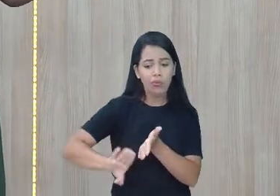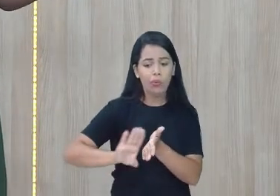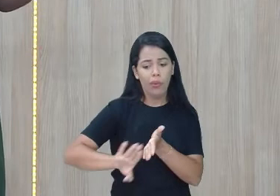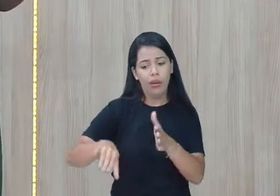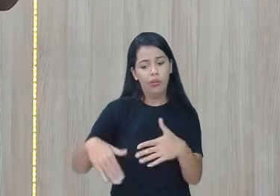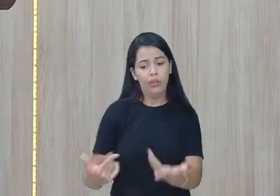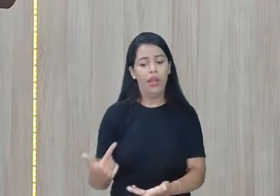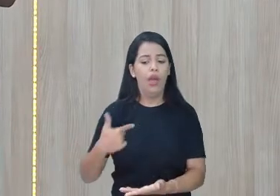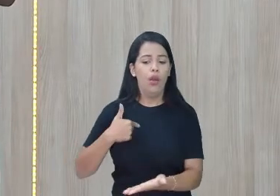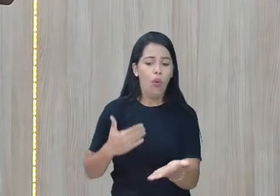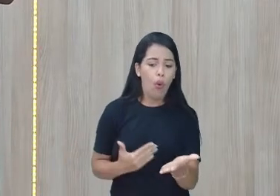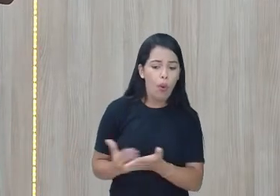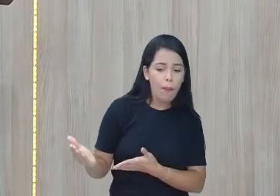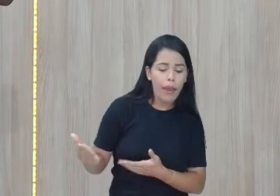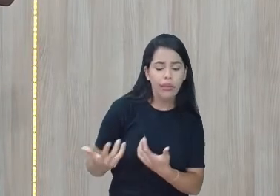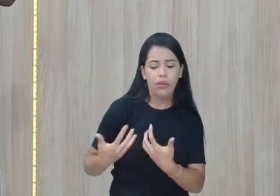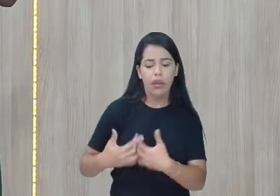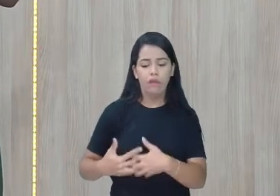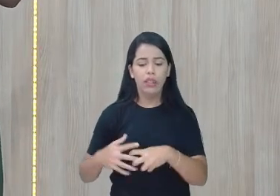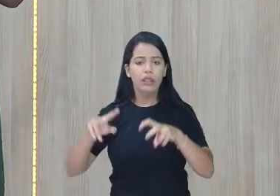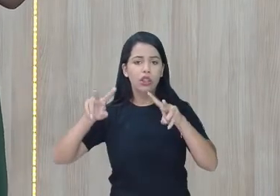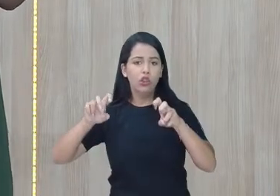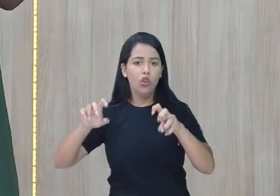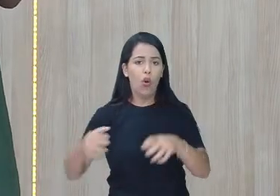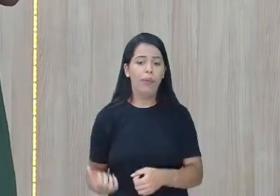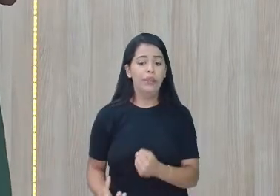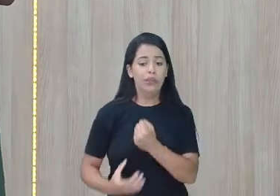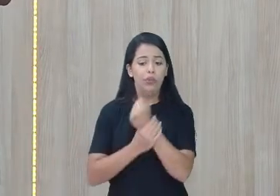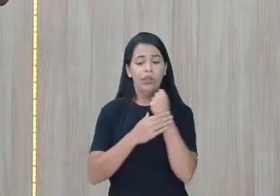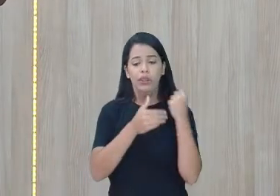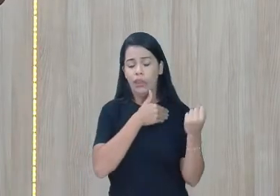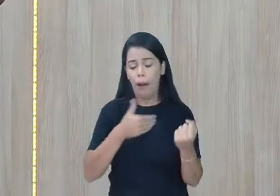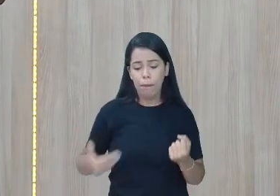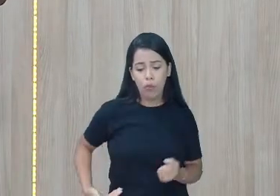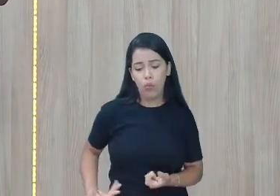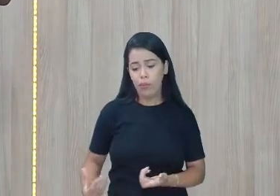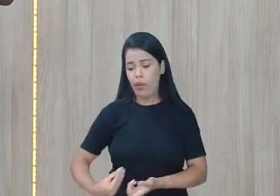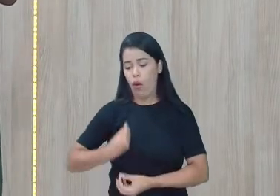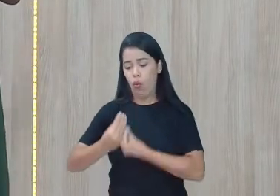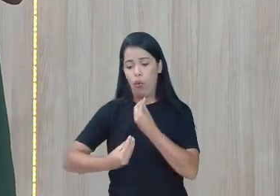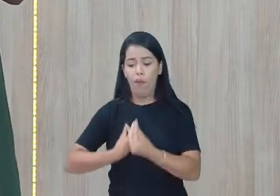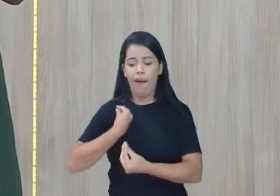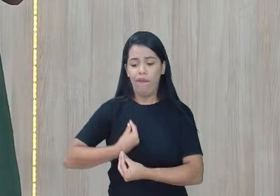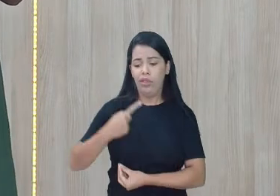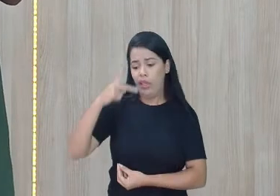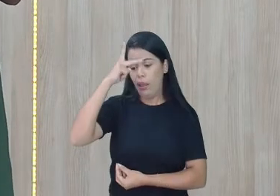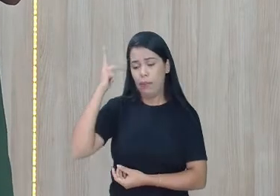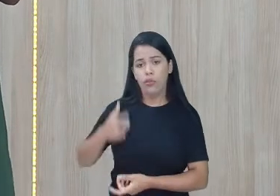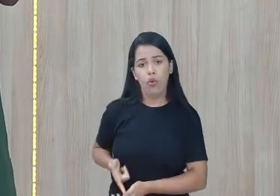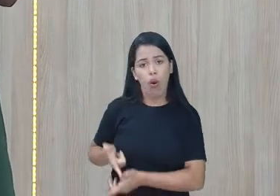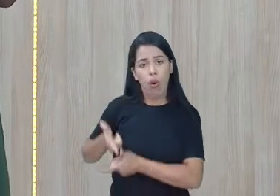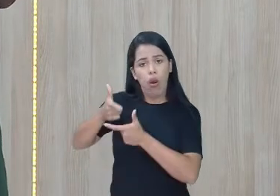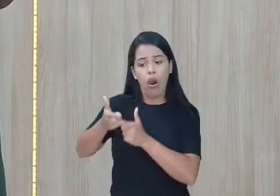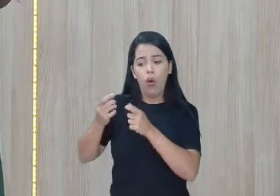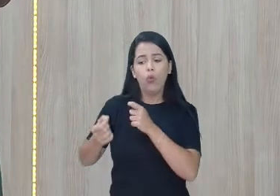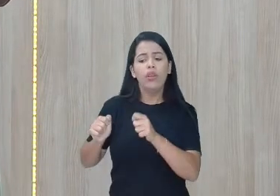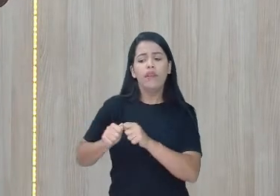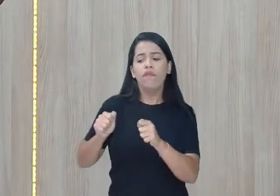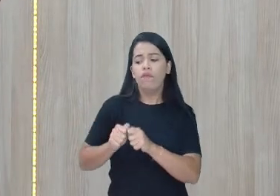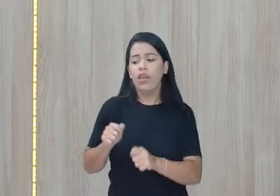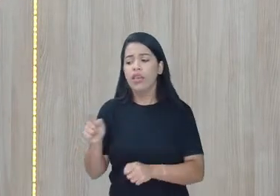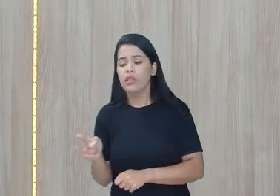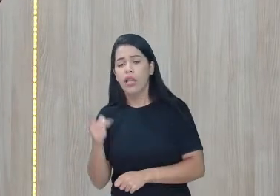pensar a segurança pública, eu começo a pensar a vida dos assaltantes, eu começo a pensar o que é que levou essas pessoas